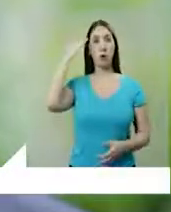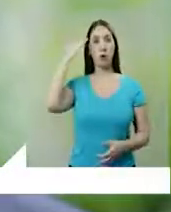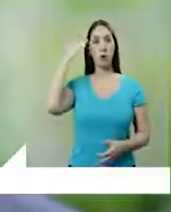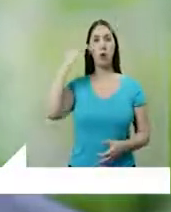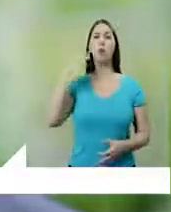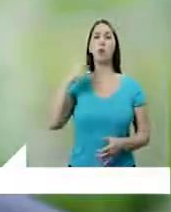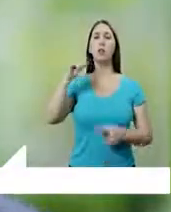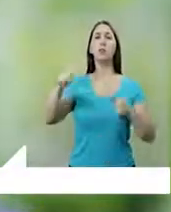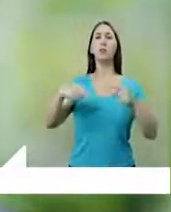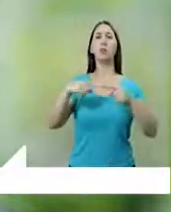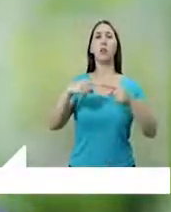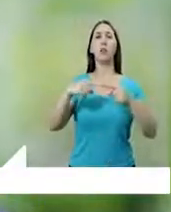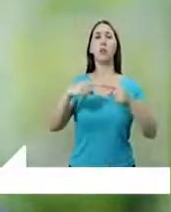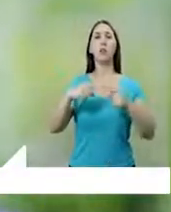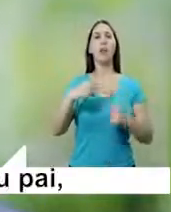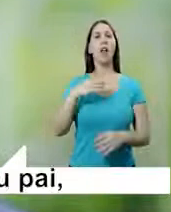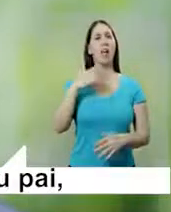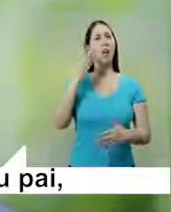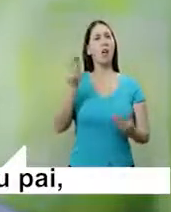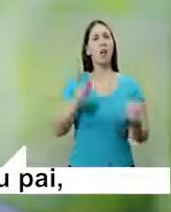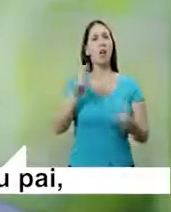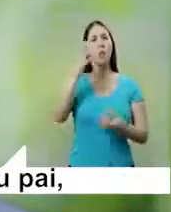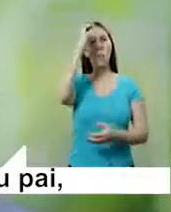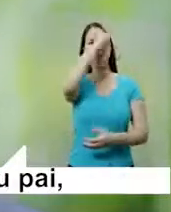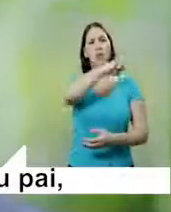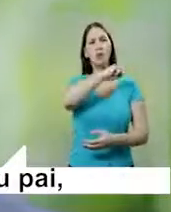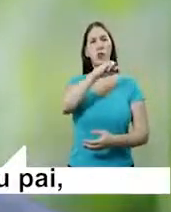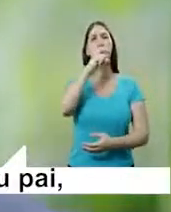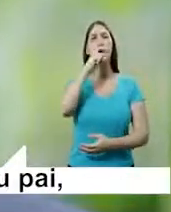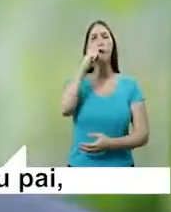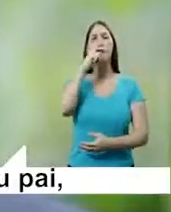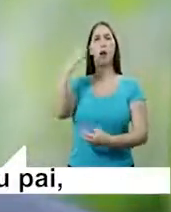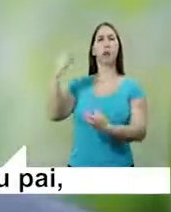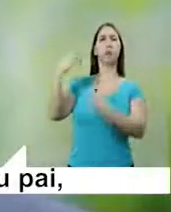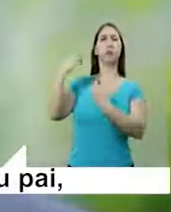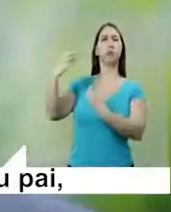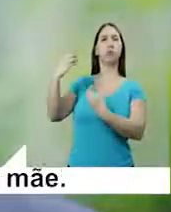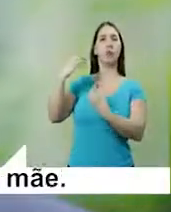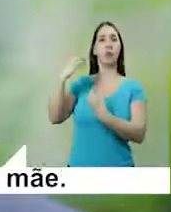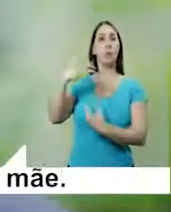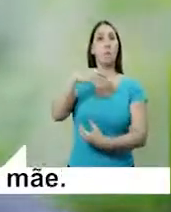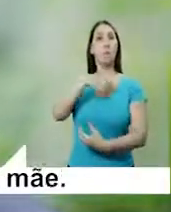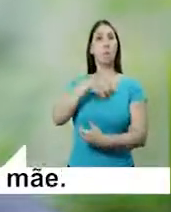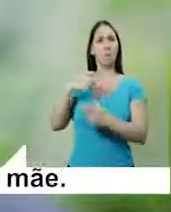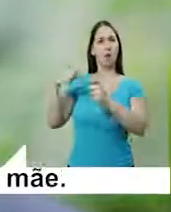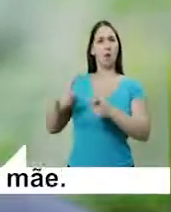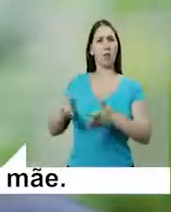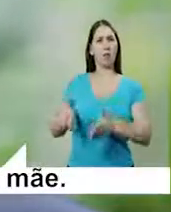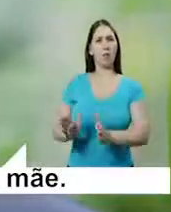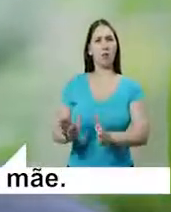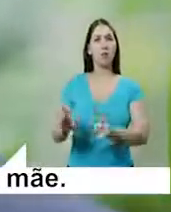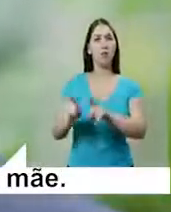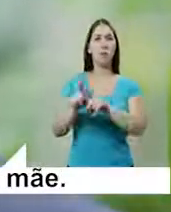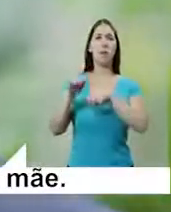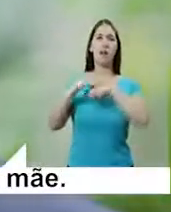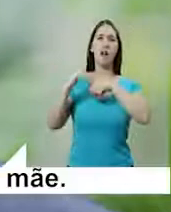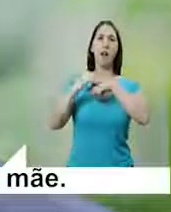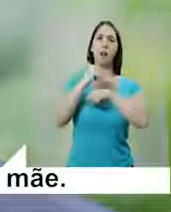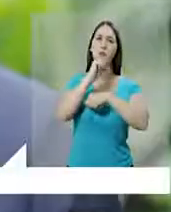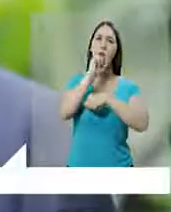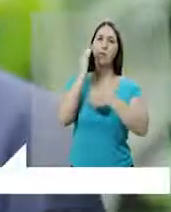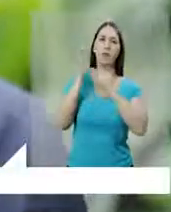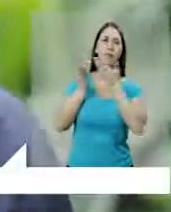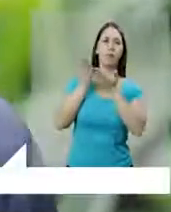sua correção e os seus ideais. Esta lição eu aprendi especialmente com meu pai, que veio da Bahia e com o carinho da minha